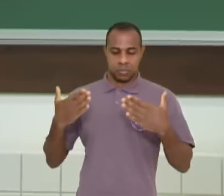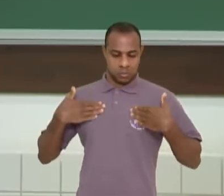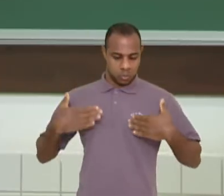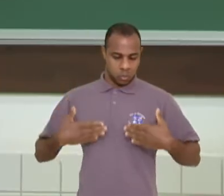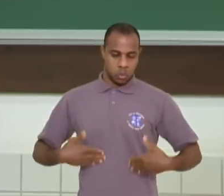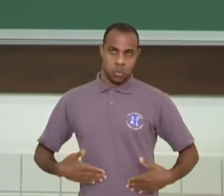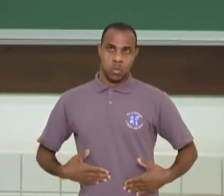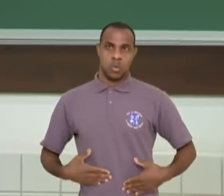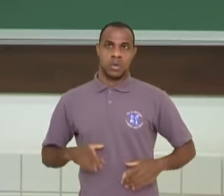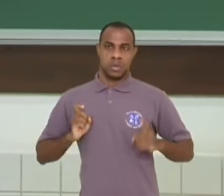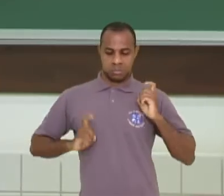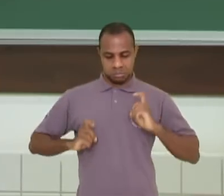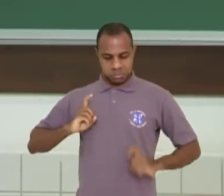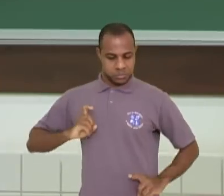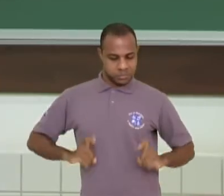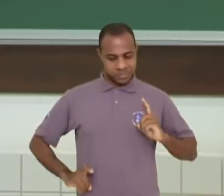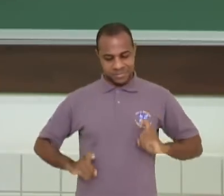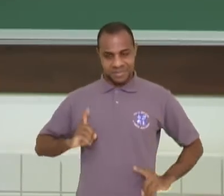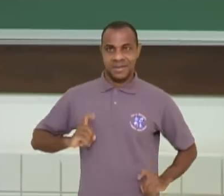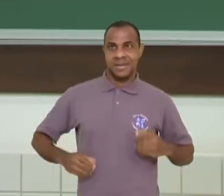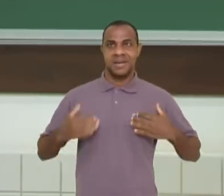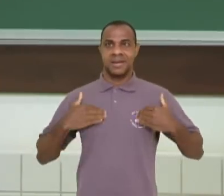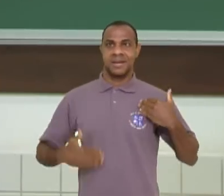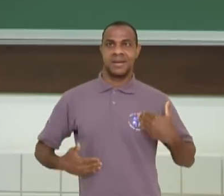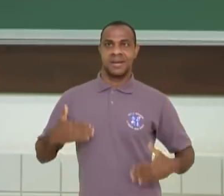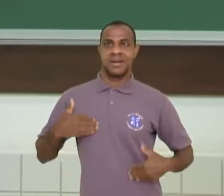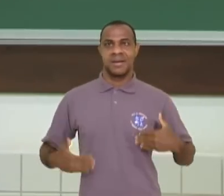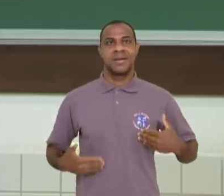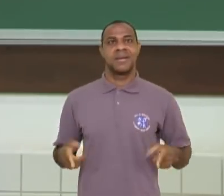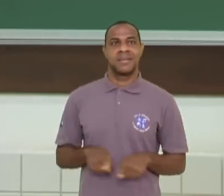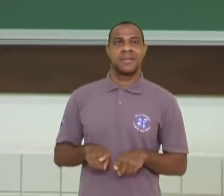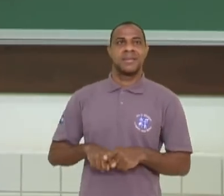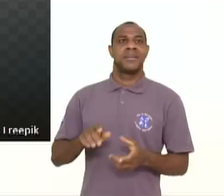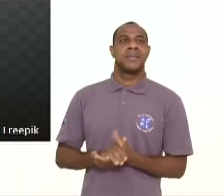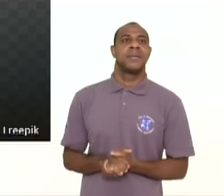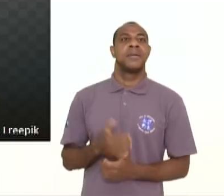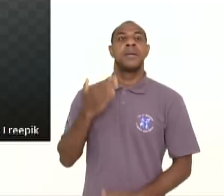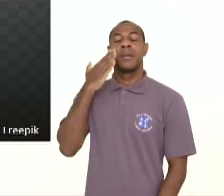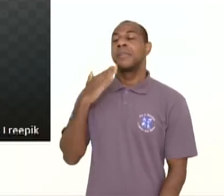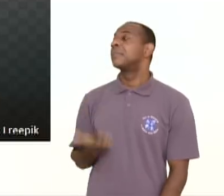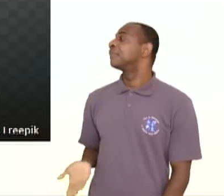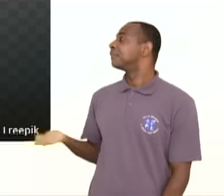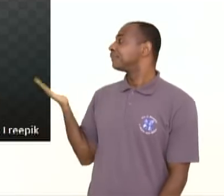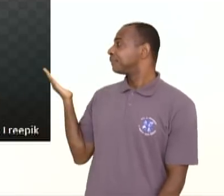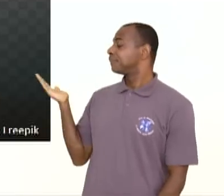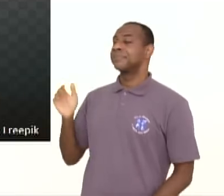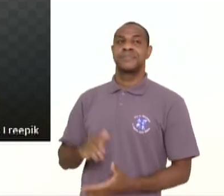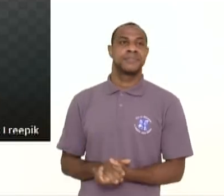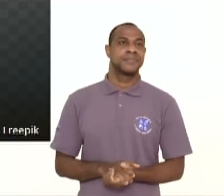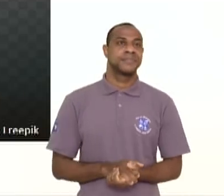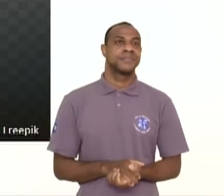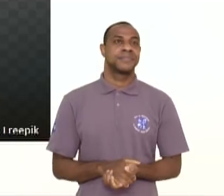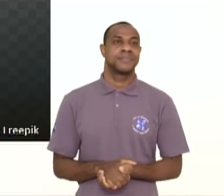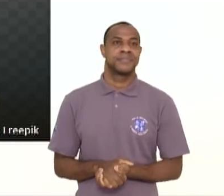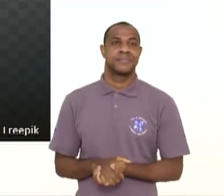né? Então tudo isso aí é trabalhado na mímica. Então aqui tem situações aqui para vocês, né?